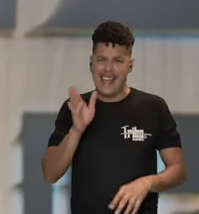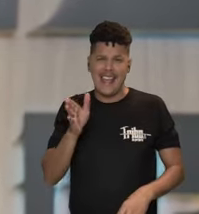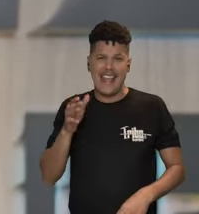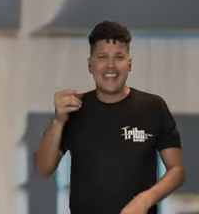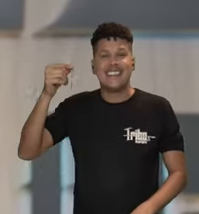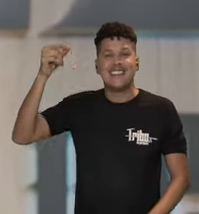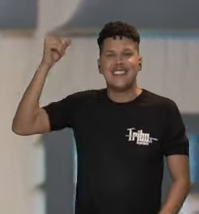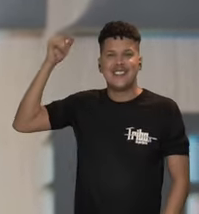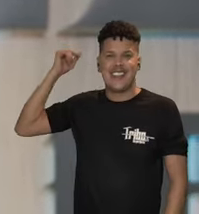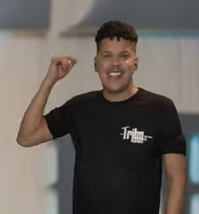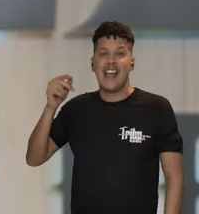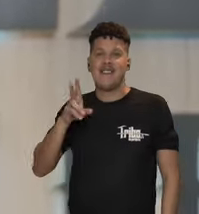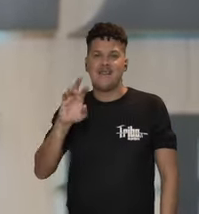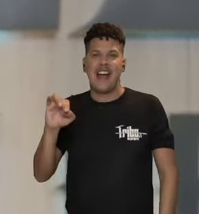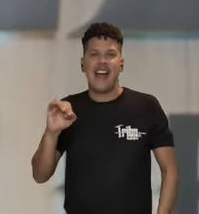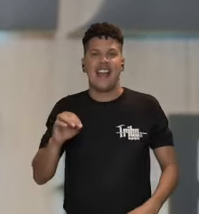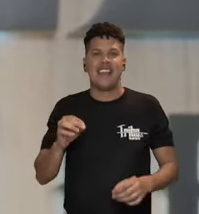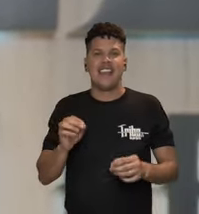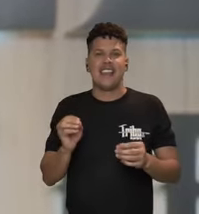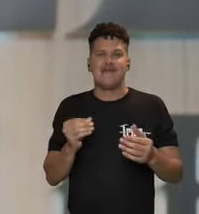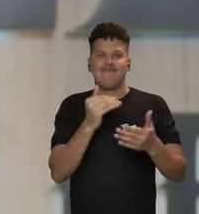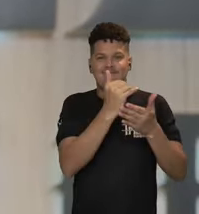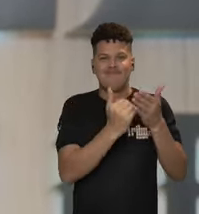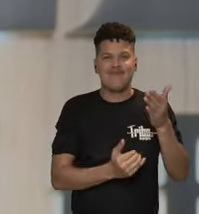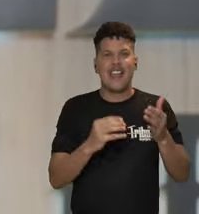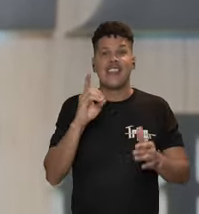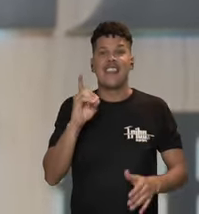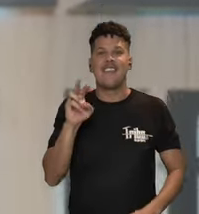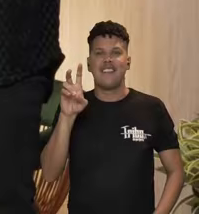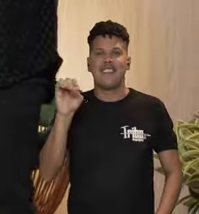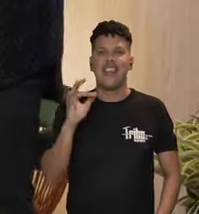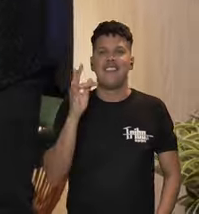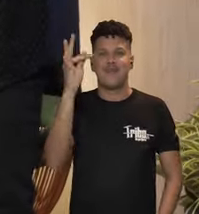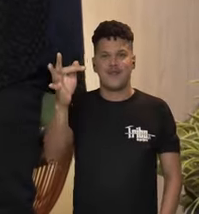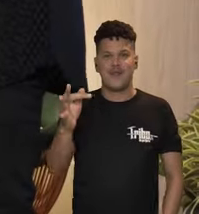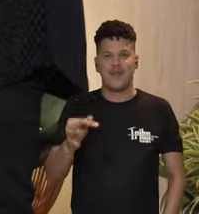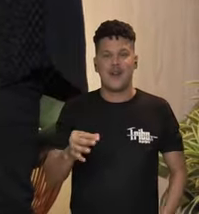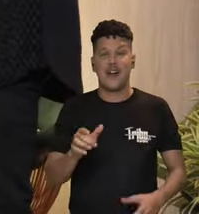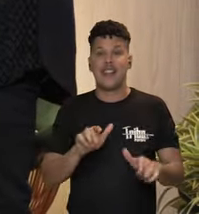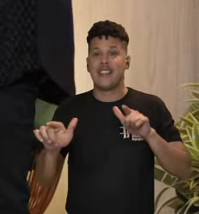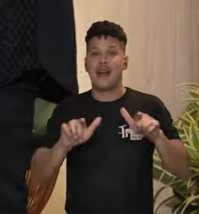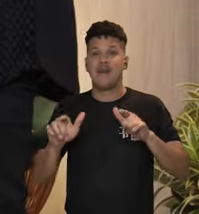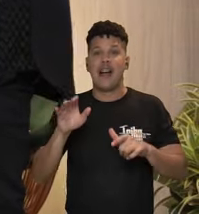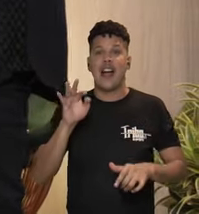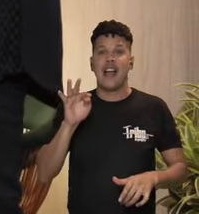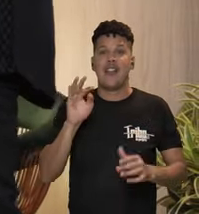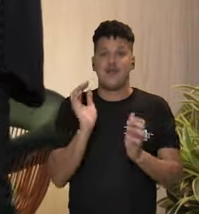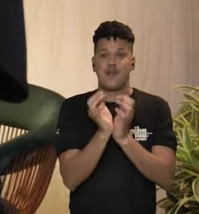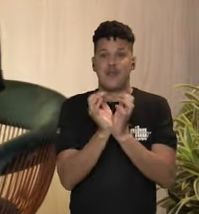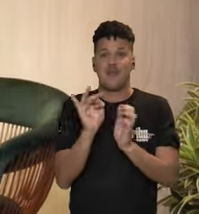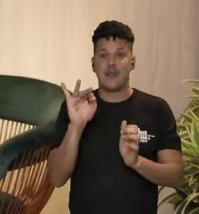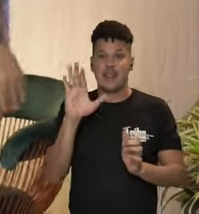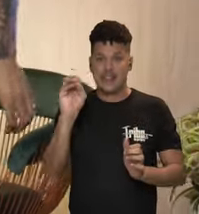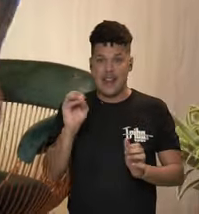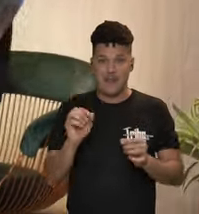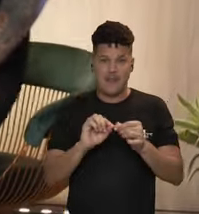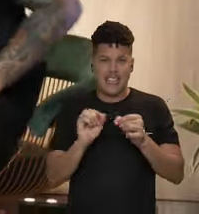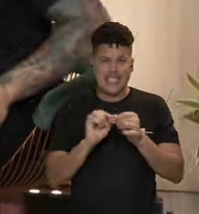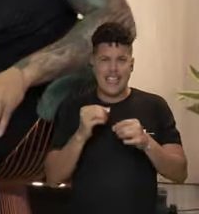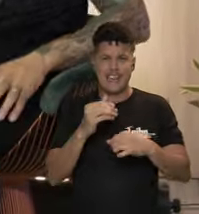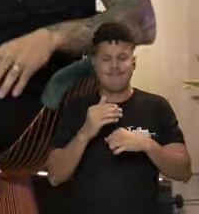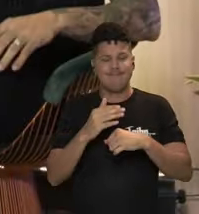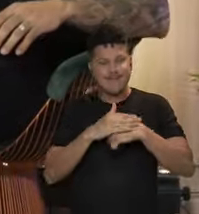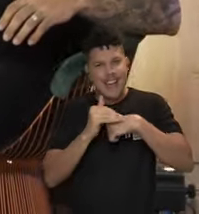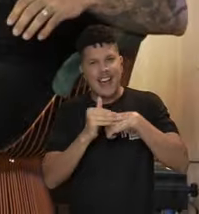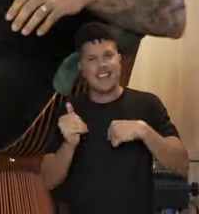DVD acústico do Tribo da Periferia, que a rapaziada vai ter acesso aí em breve, beleza? É um trabalho muito lindo que o Tribo tá fazendo com muito vamos carinho aqui, pra ó, todo mais mundo. Mais voz pra mim,